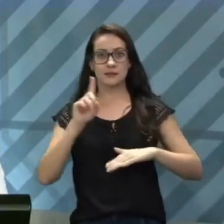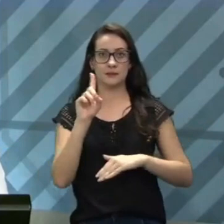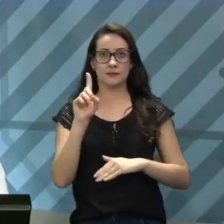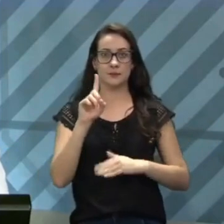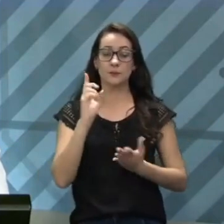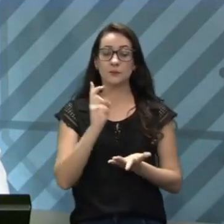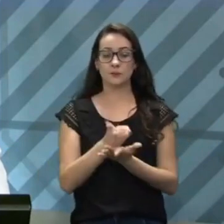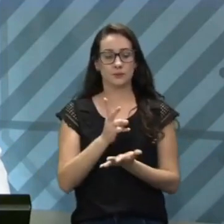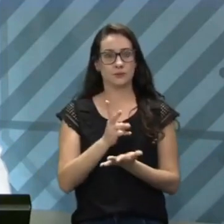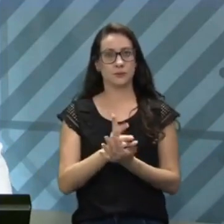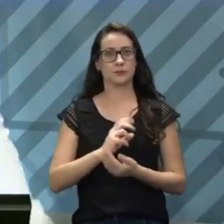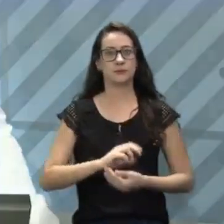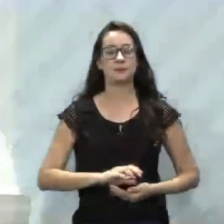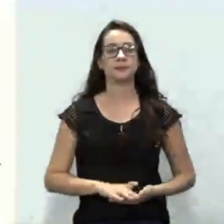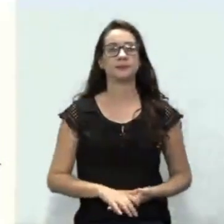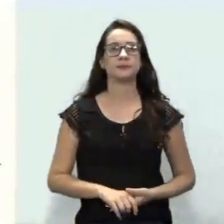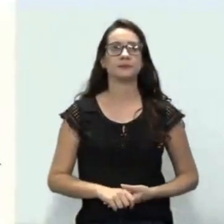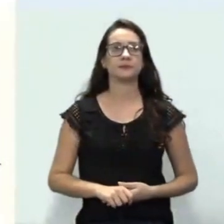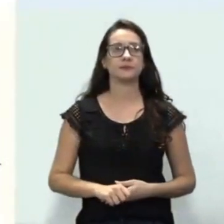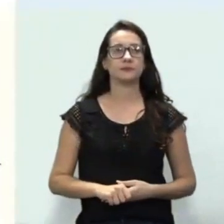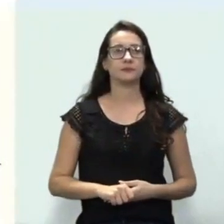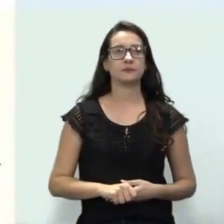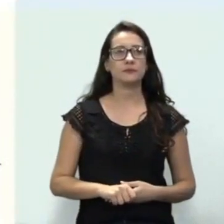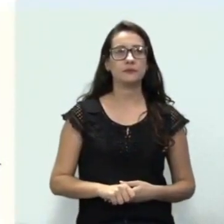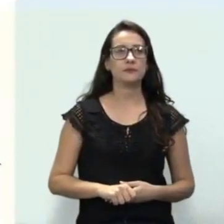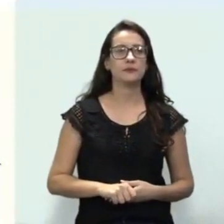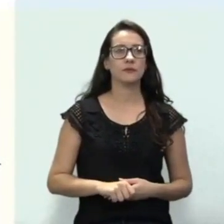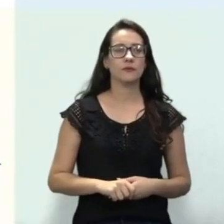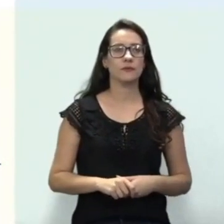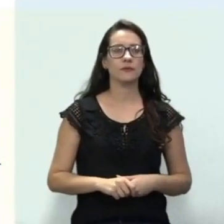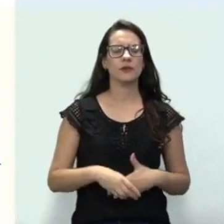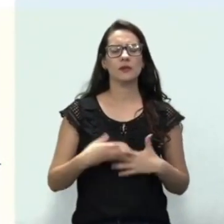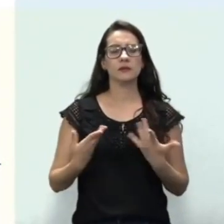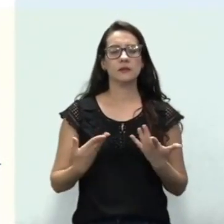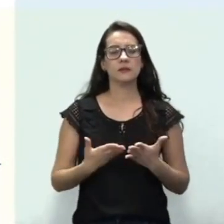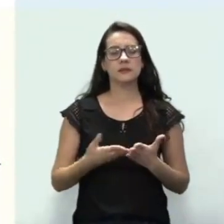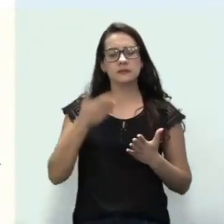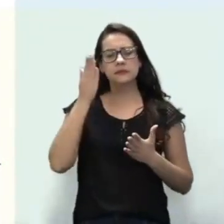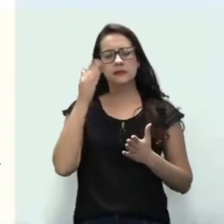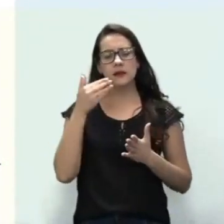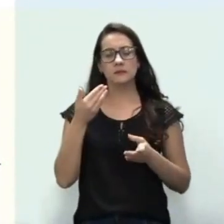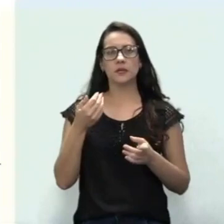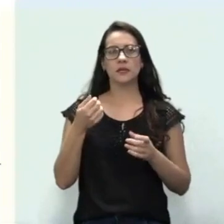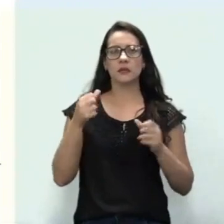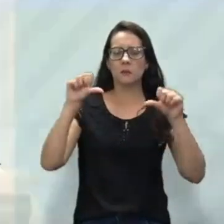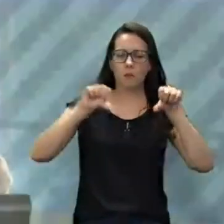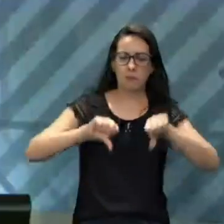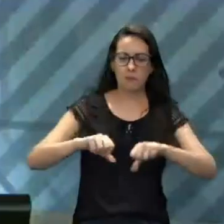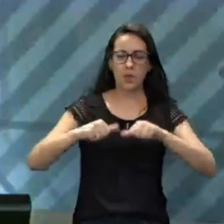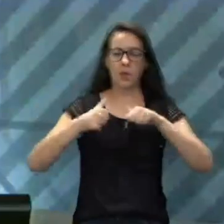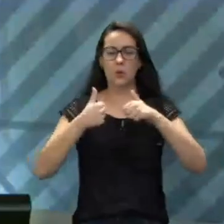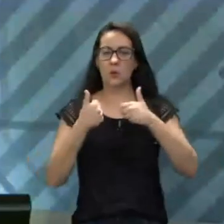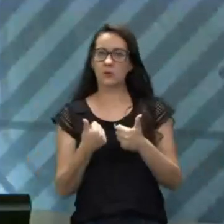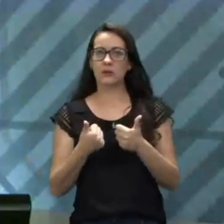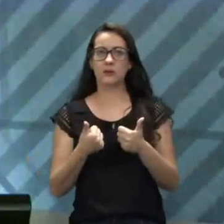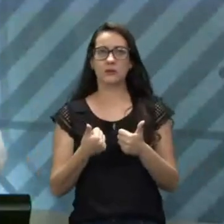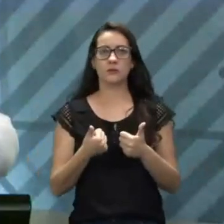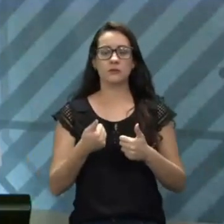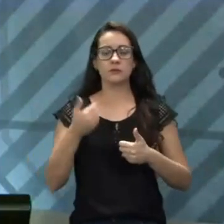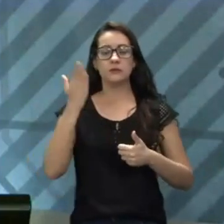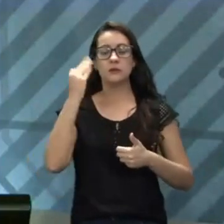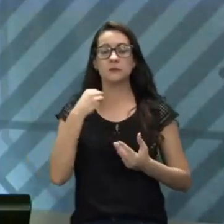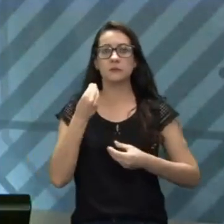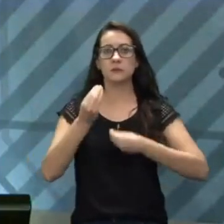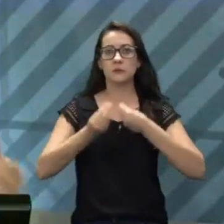armado. Como que a gente vê se há resistência ou não, né? Se essa aderência